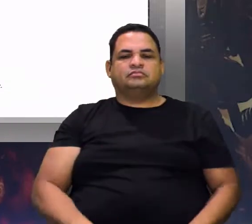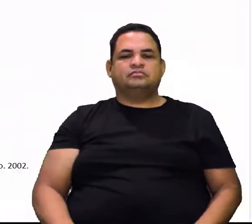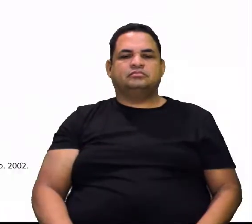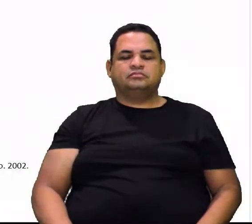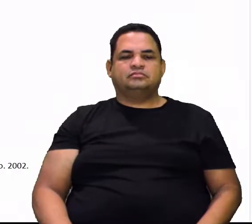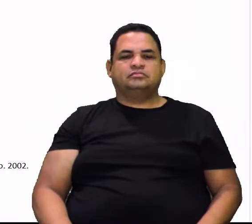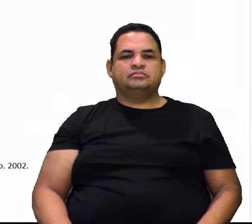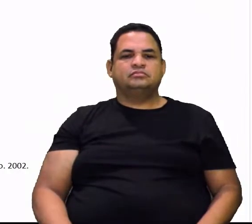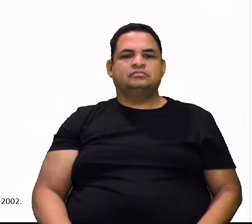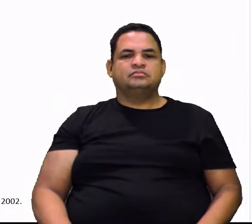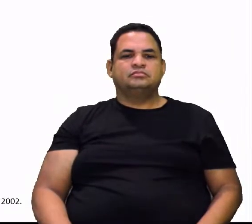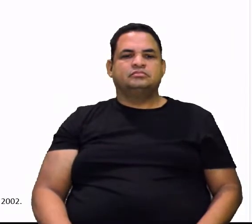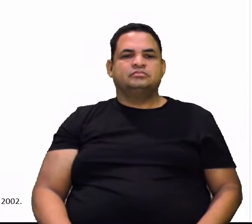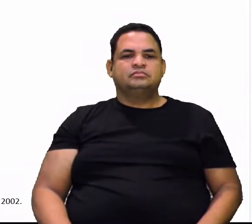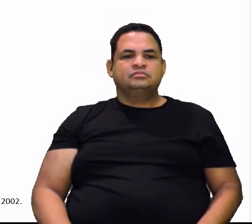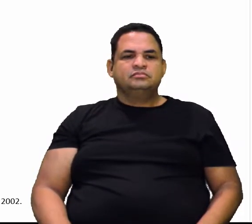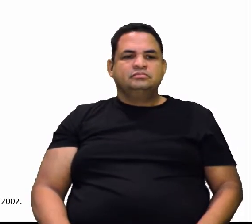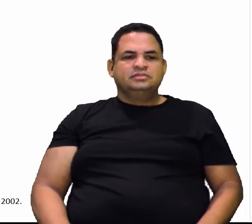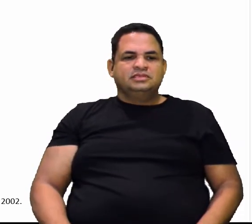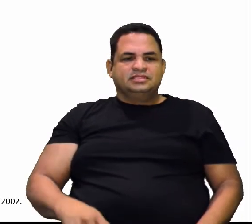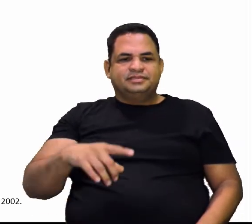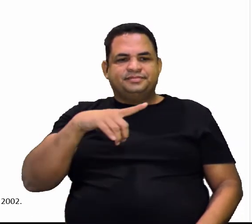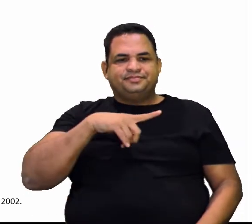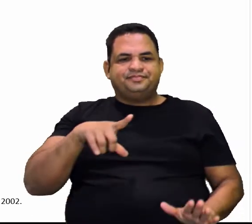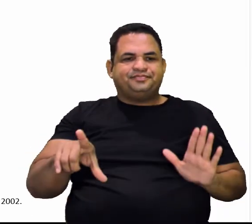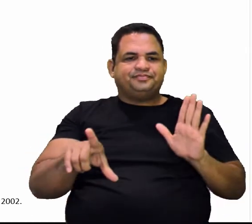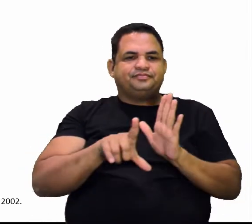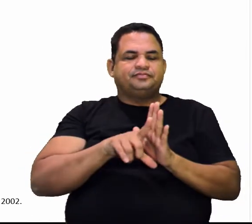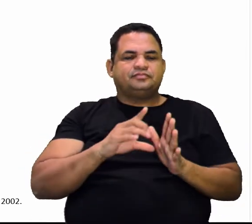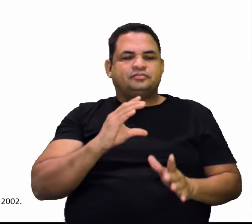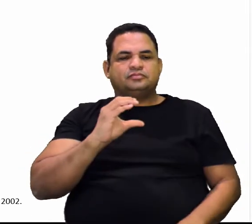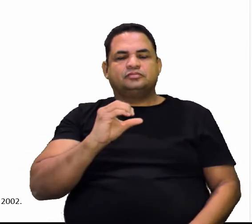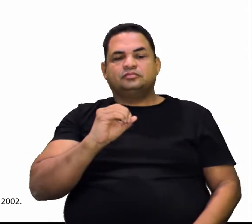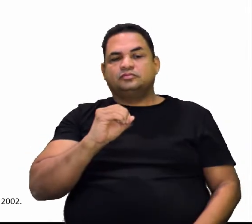romana. Existe outra lei? Existe. Nós temos a lei